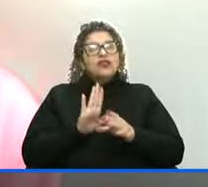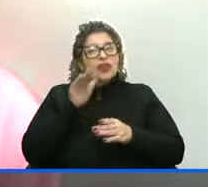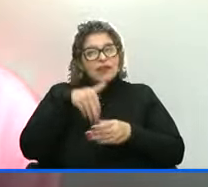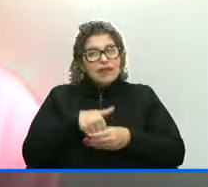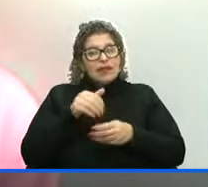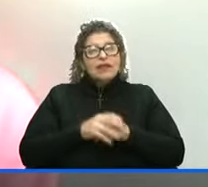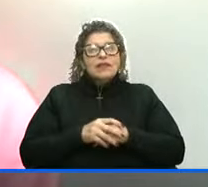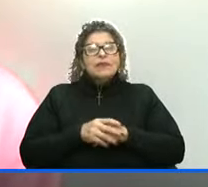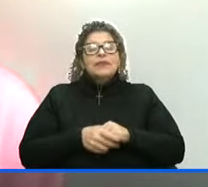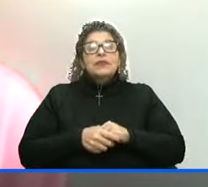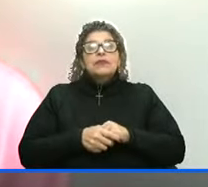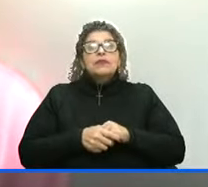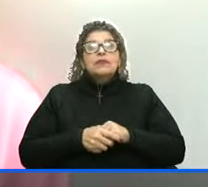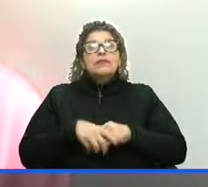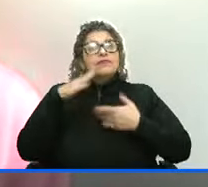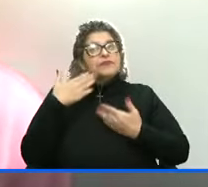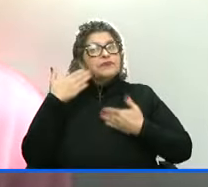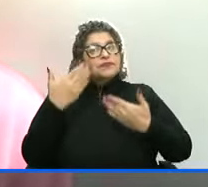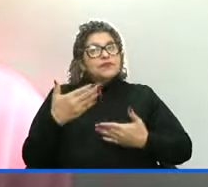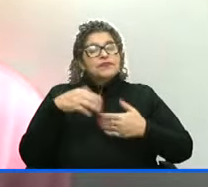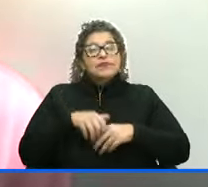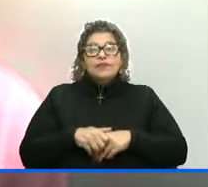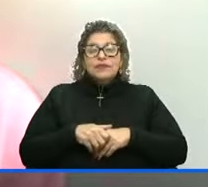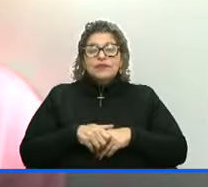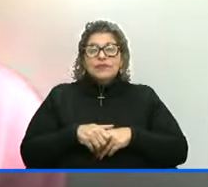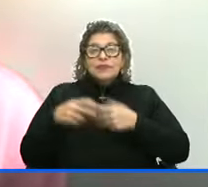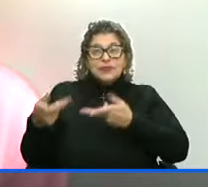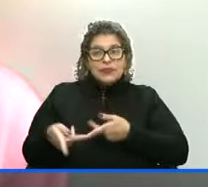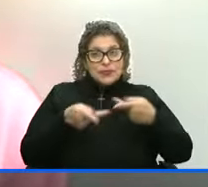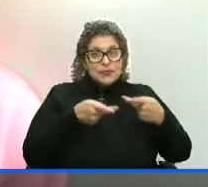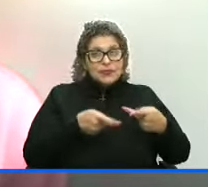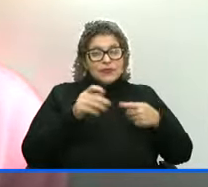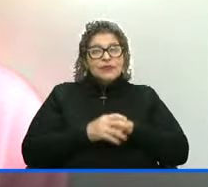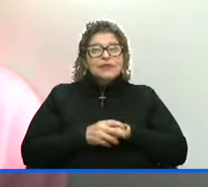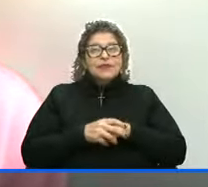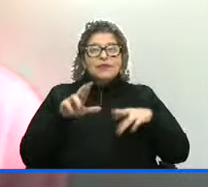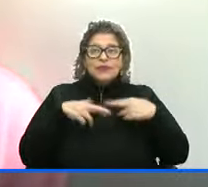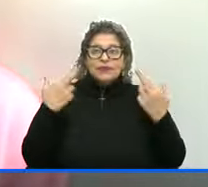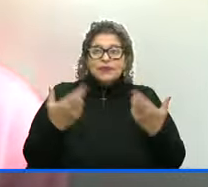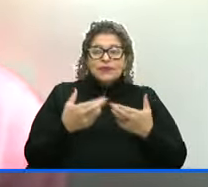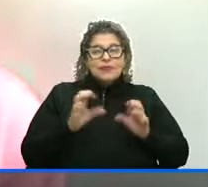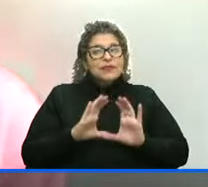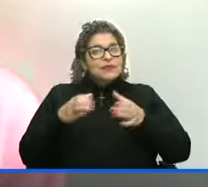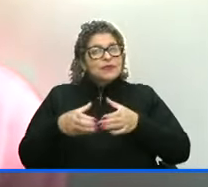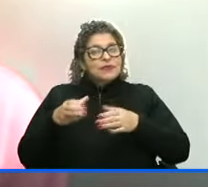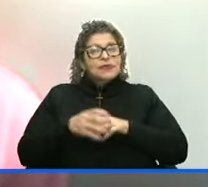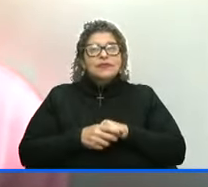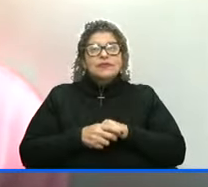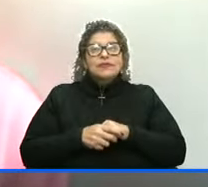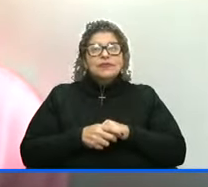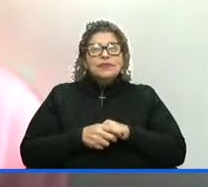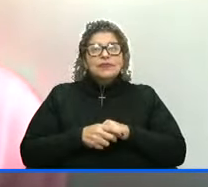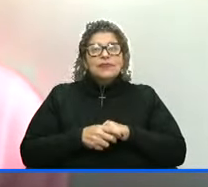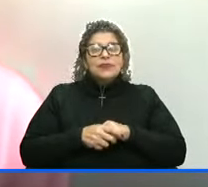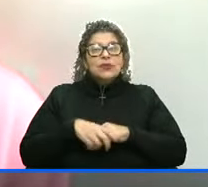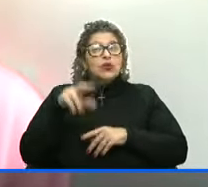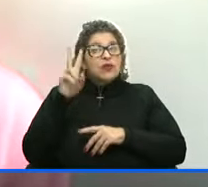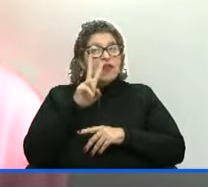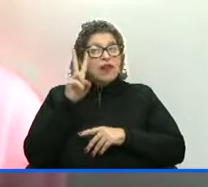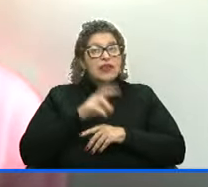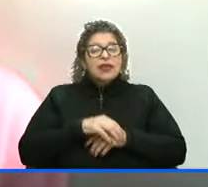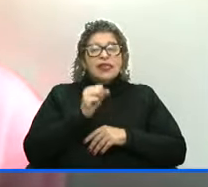para o CMDK. Obrigada, então, pelo convite, para a audiência. A gente está aqui com outros colegas do CMDK. Eu queria fazer um destaque para a